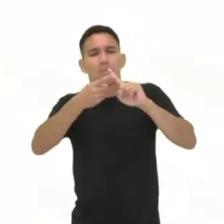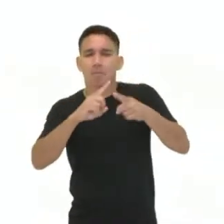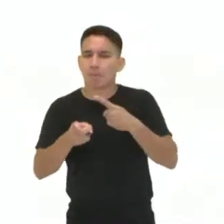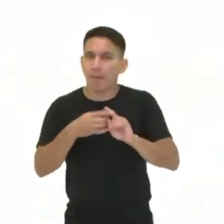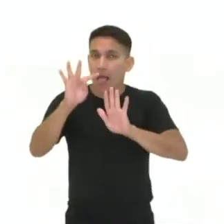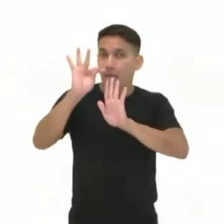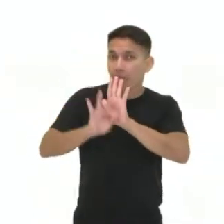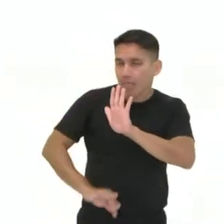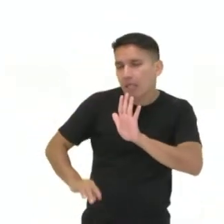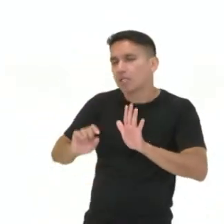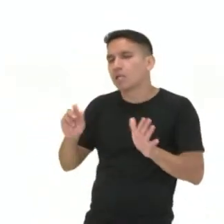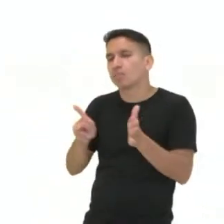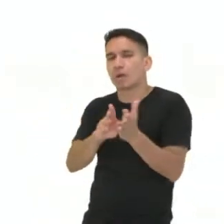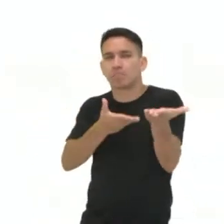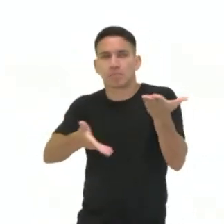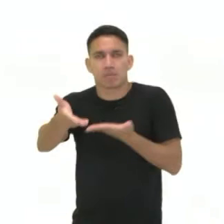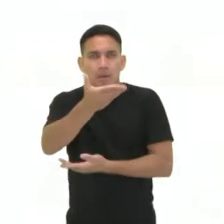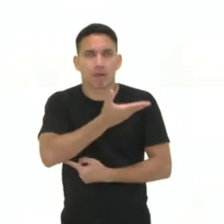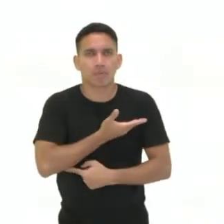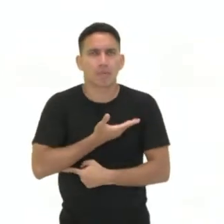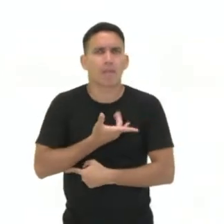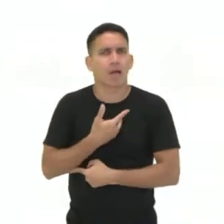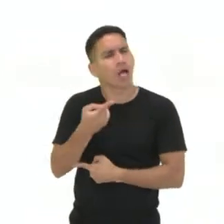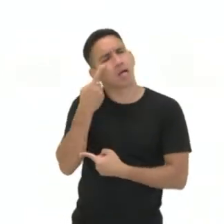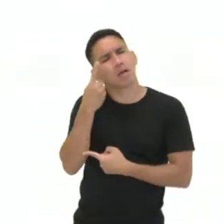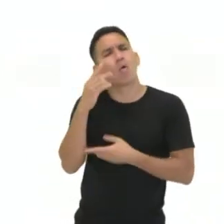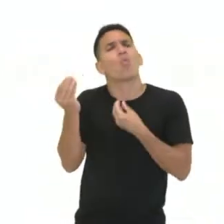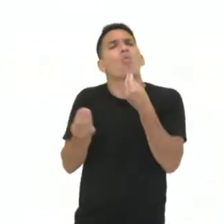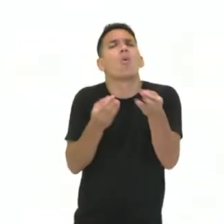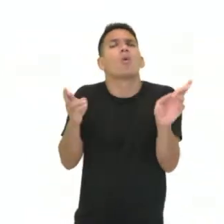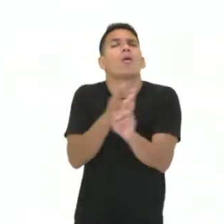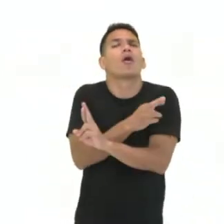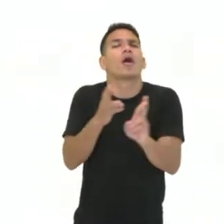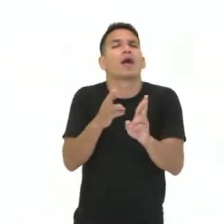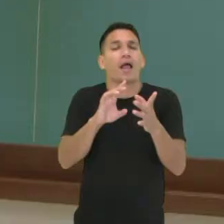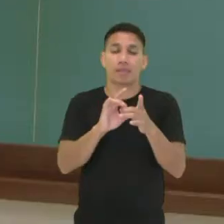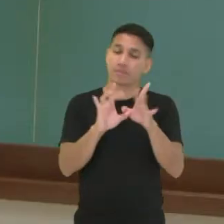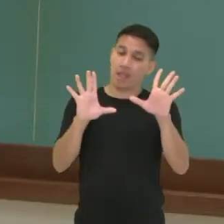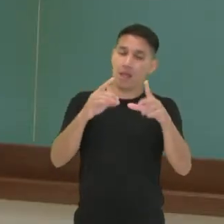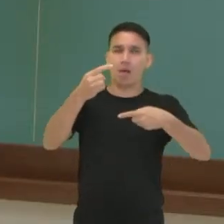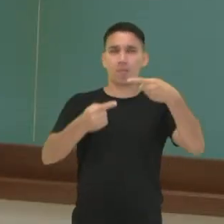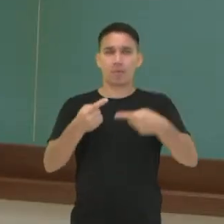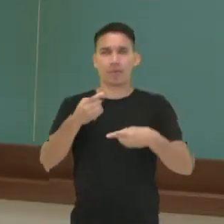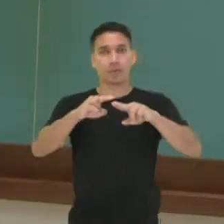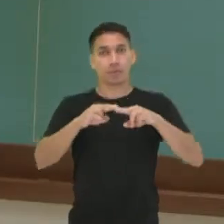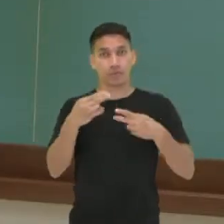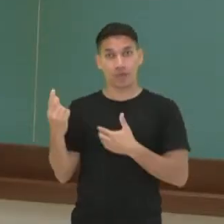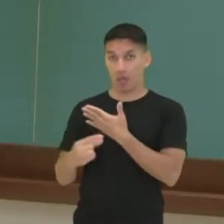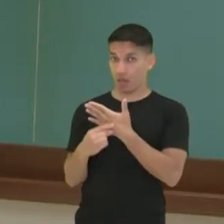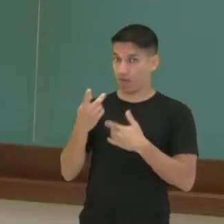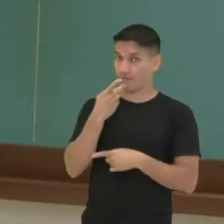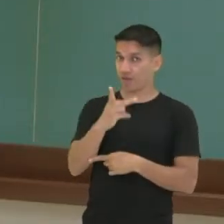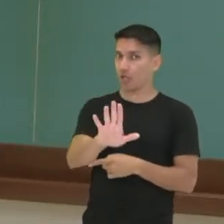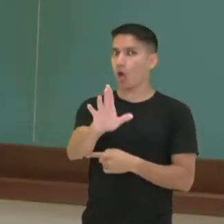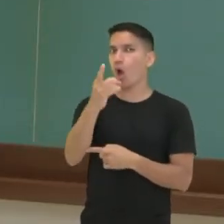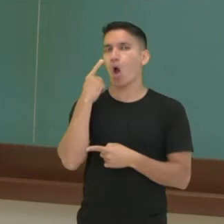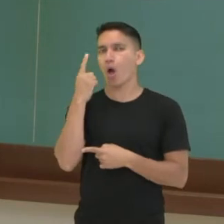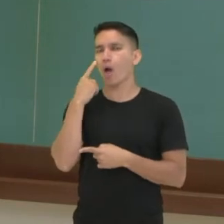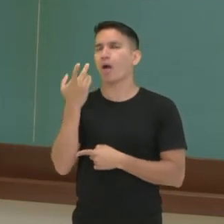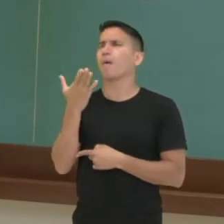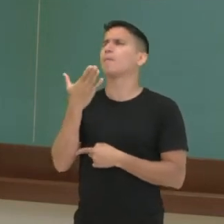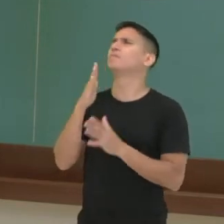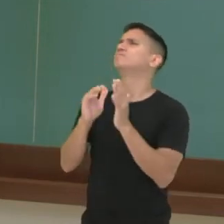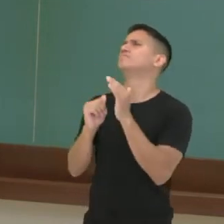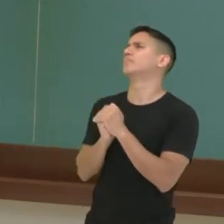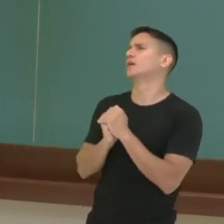uma relação entre liberdade e política. Quando o Chico Buarque diz, pai, afaste de